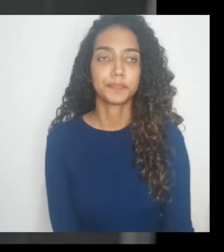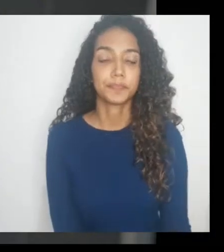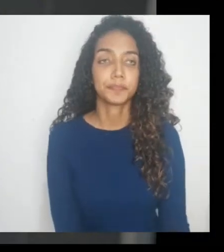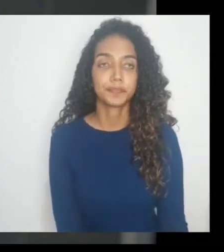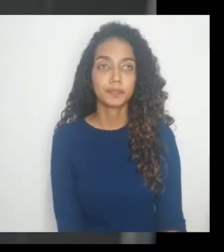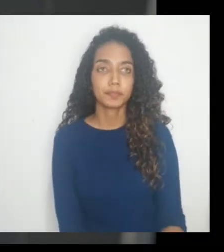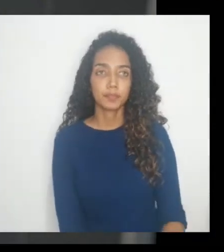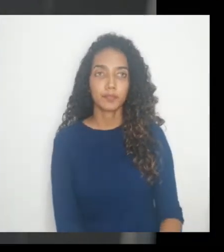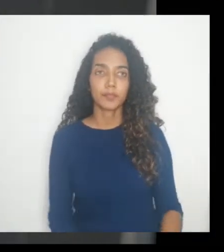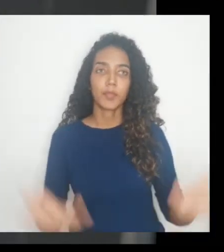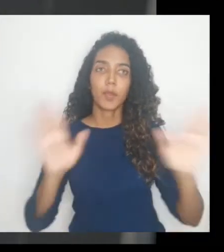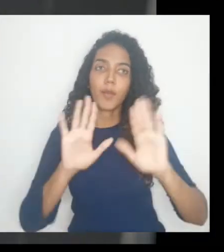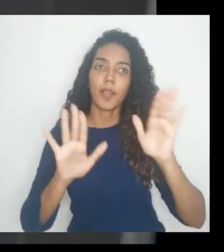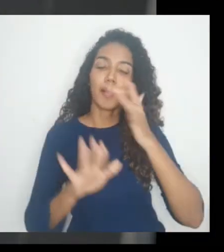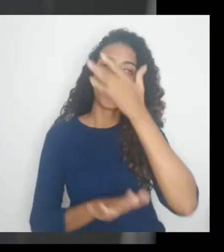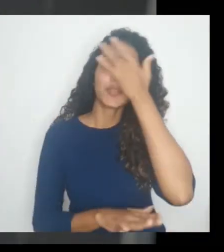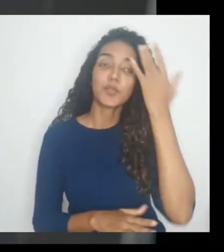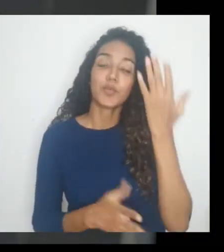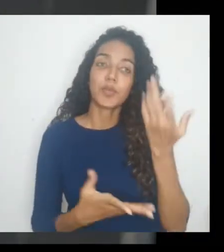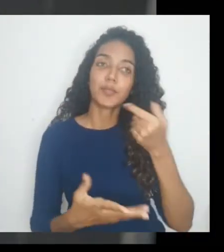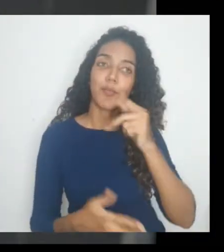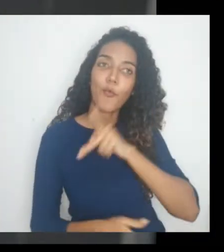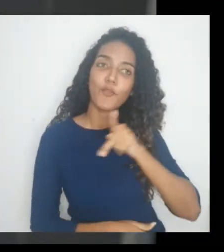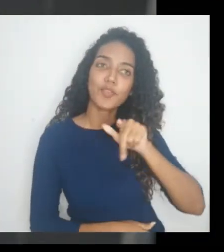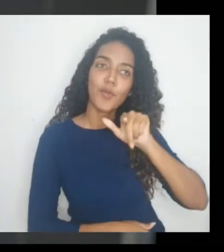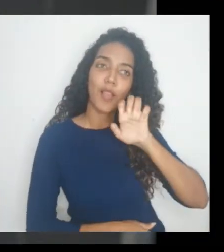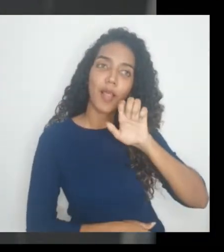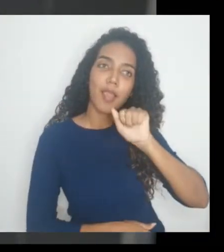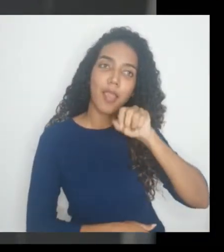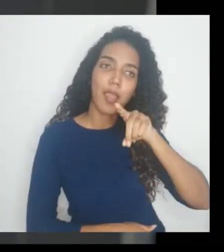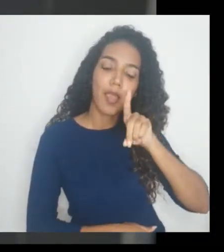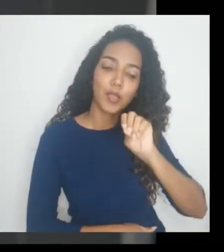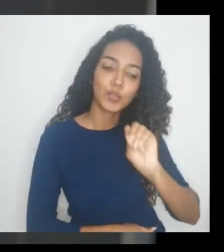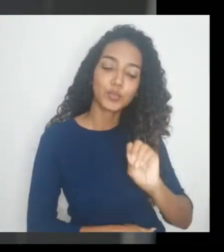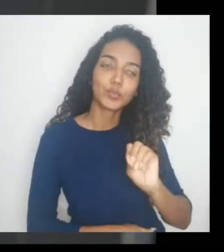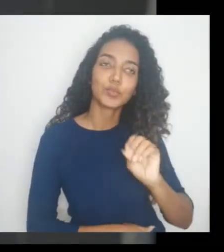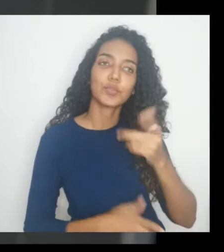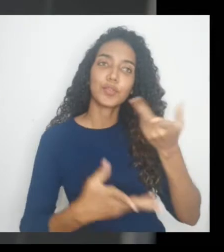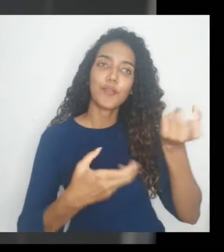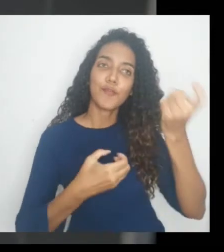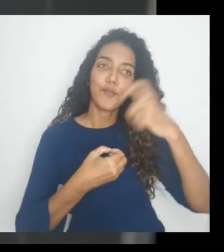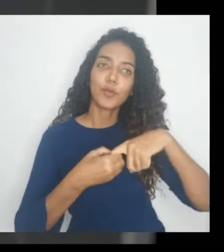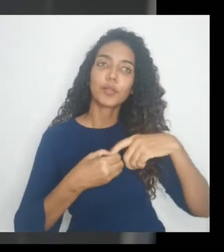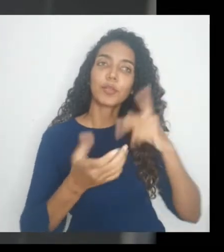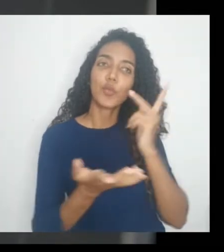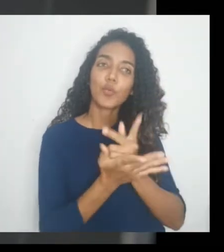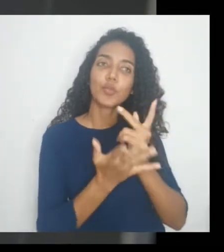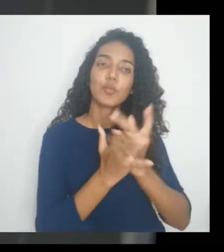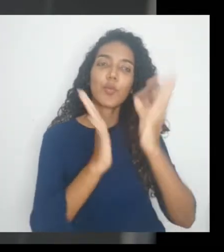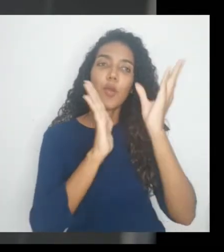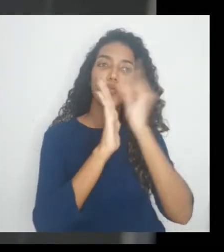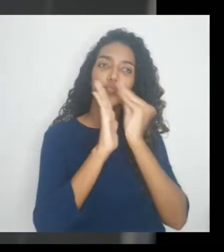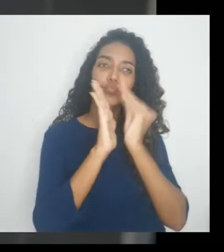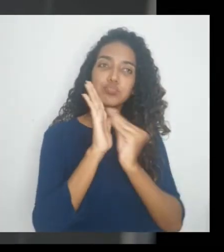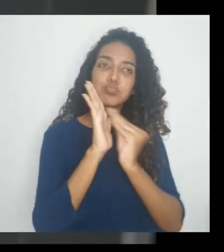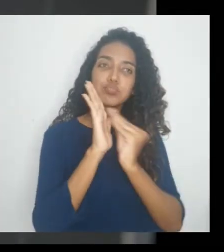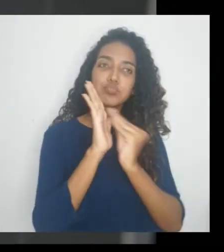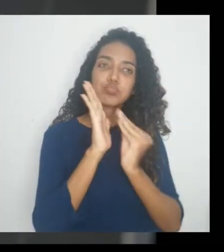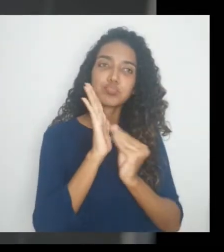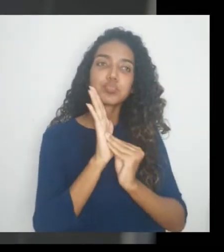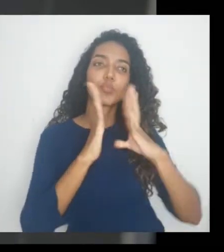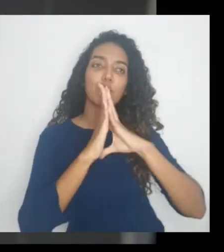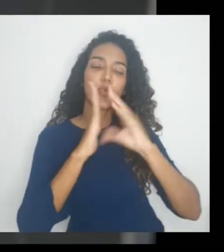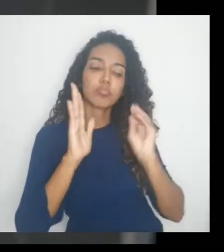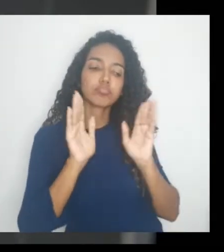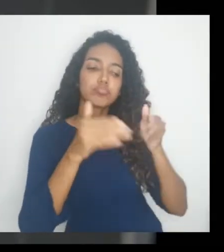Olá pessoal, professor Leandro aqui de volta para a gente continuar com o nosso assunto de programação orientada a objetos. Nas últimas aulas a gente já